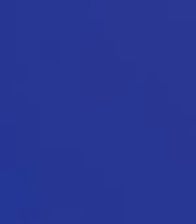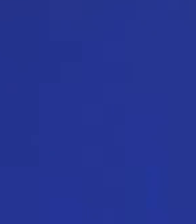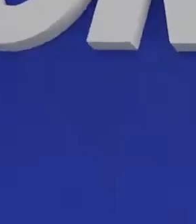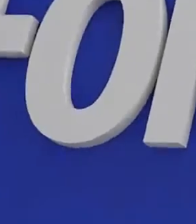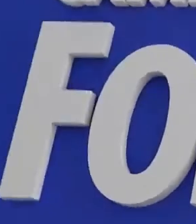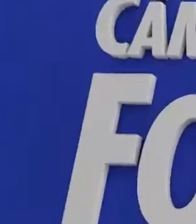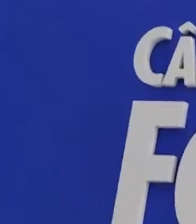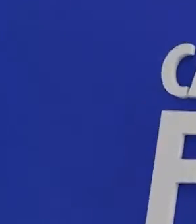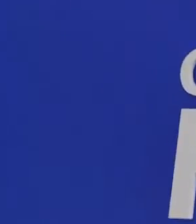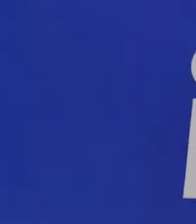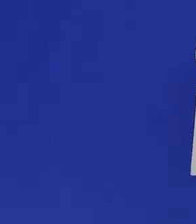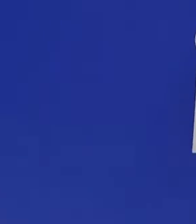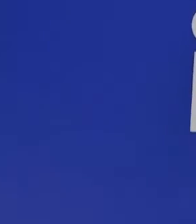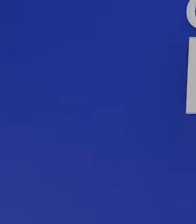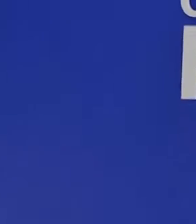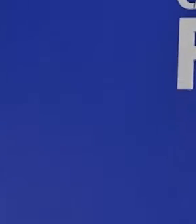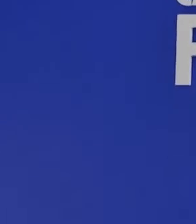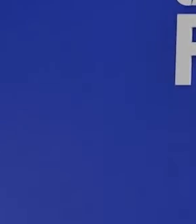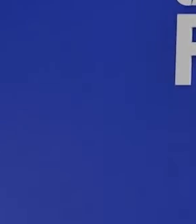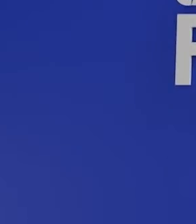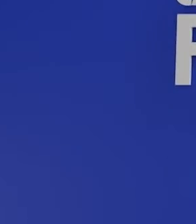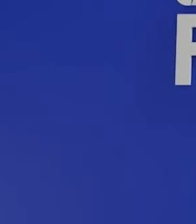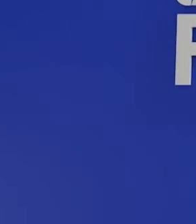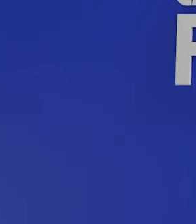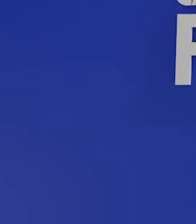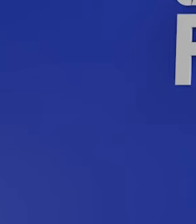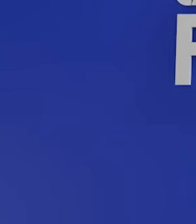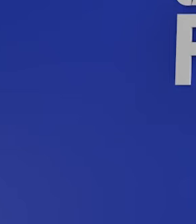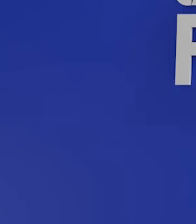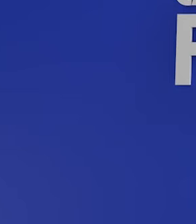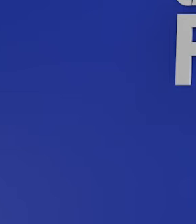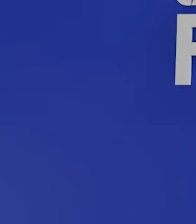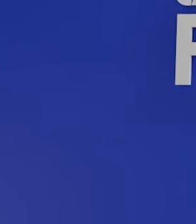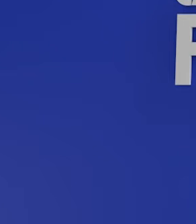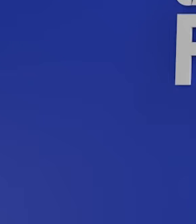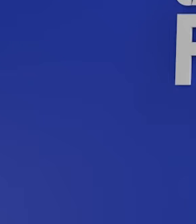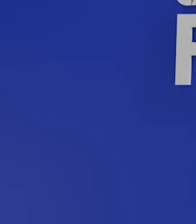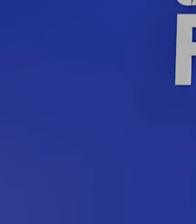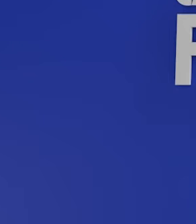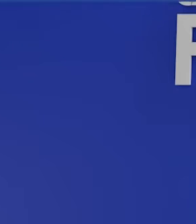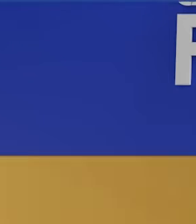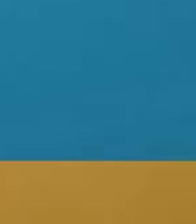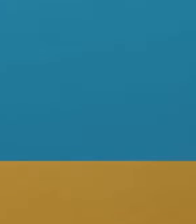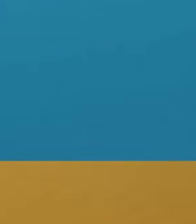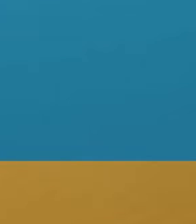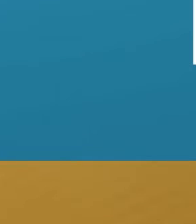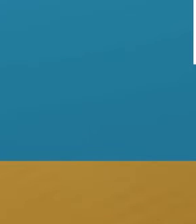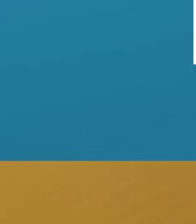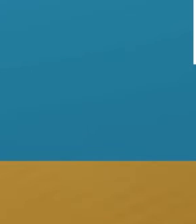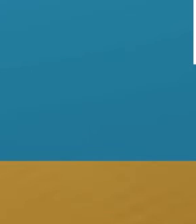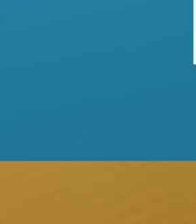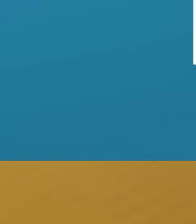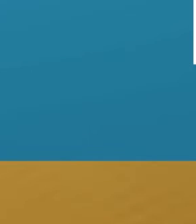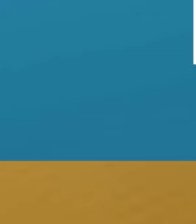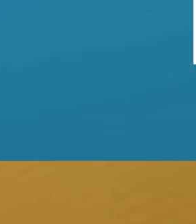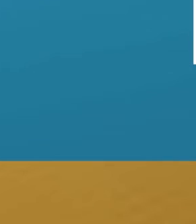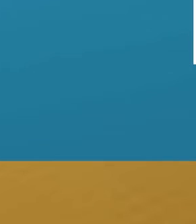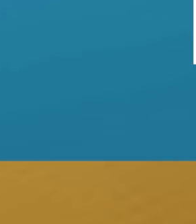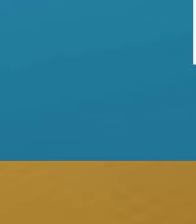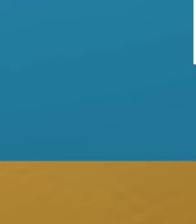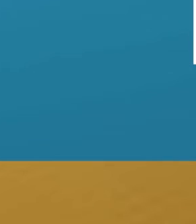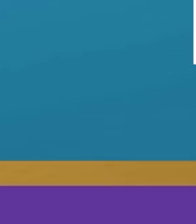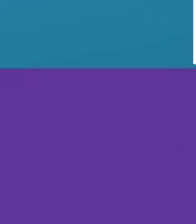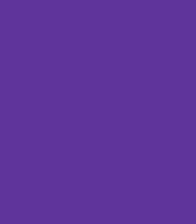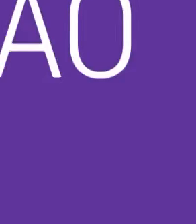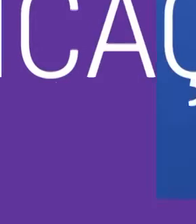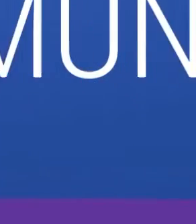A Câmara Municipal de Fortaleza não para de trabalhar pela população da nossa cidade. E para que você fique sempre por dentro do nosso dia a dia, temos